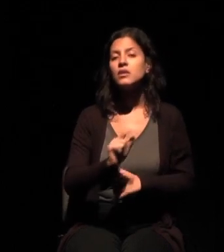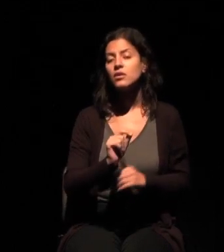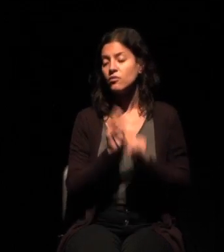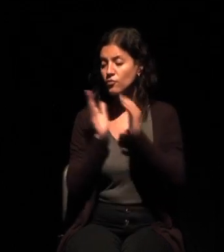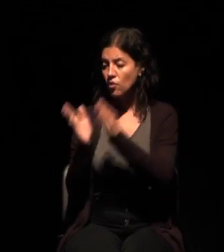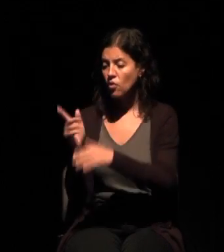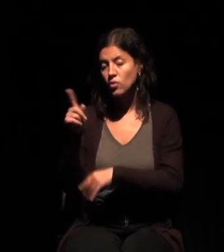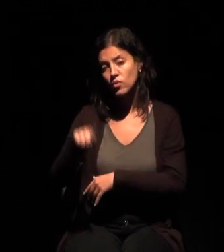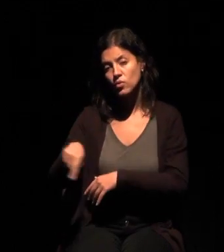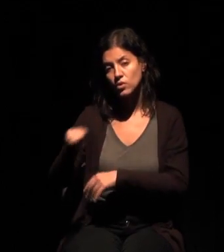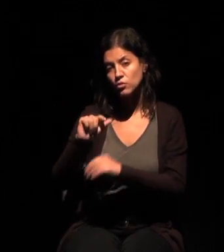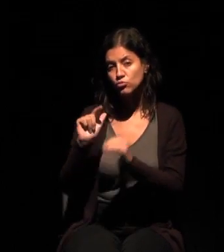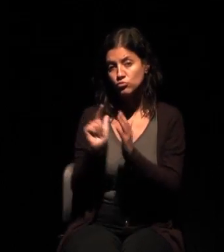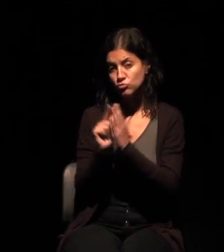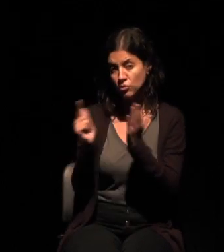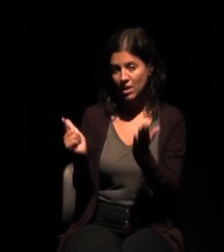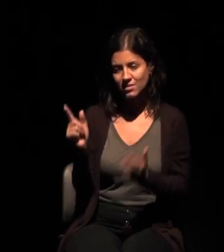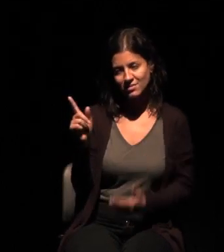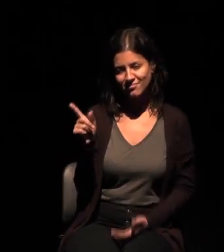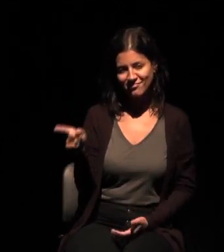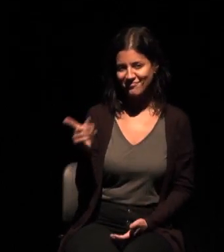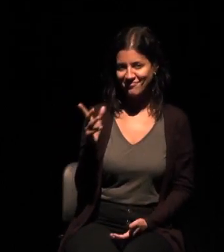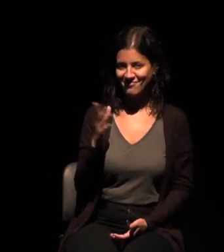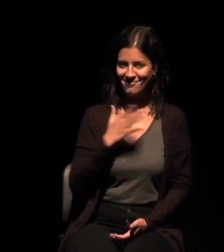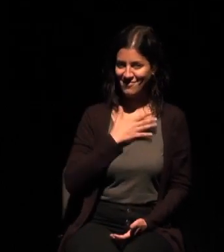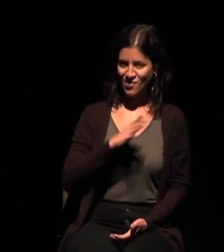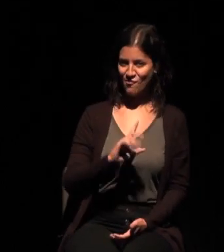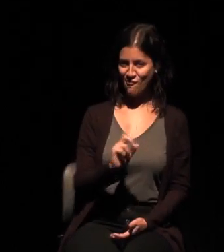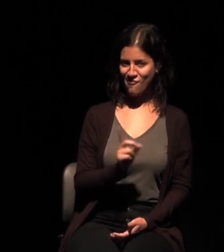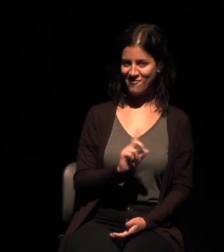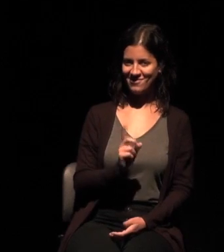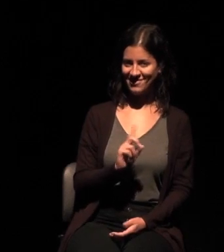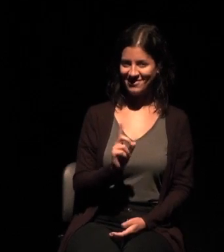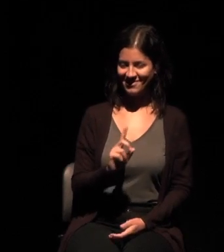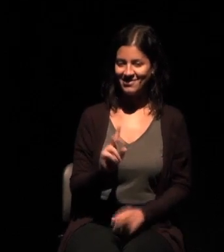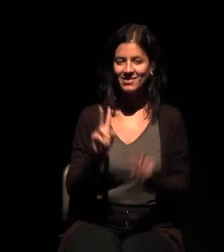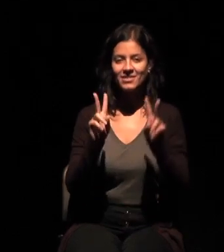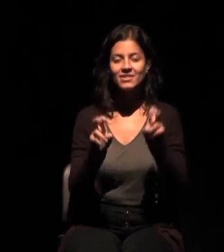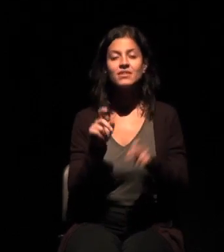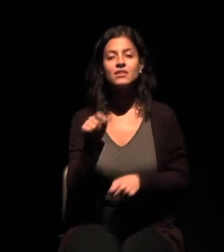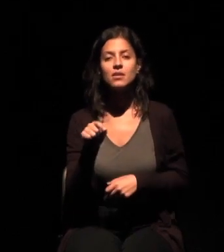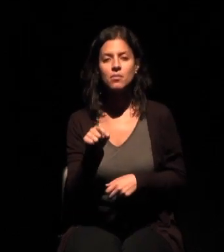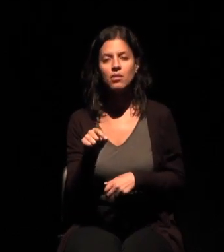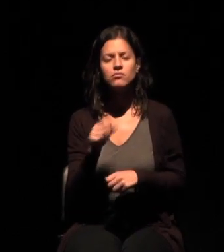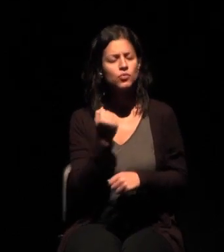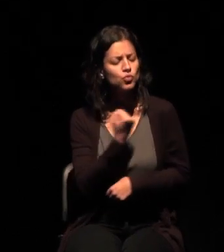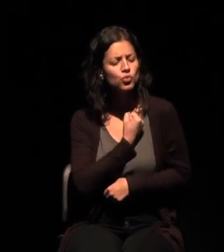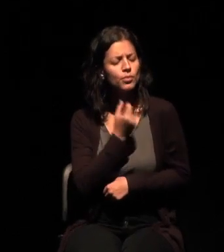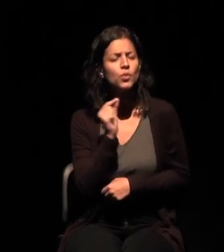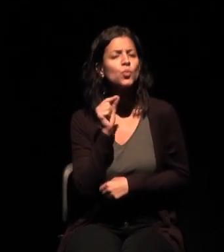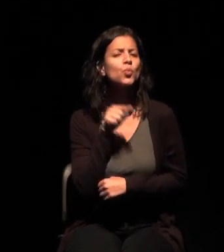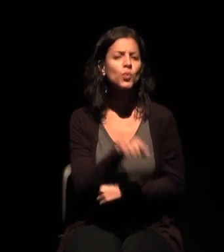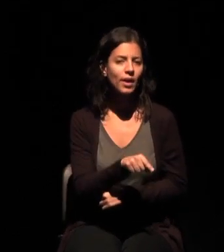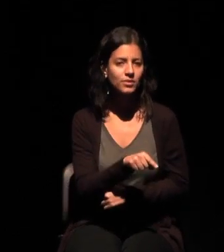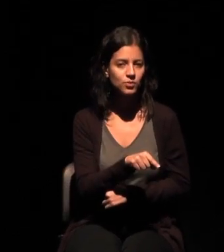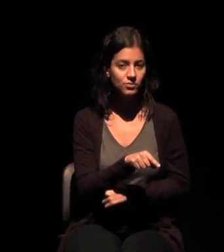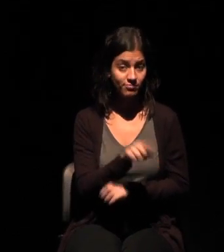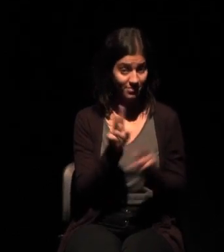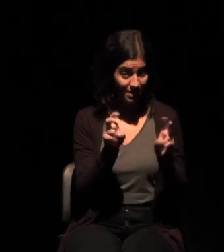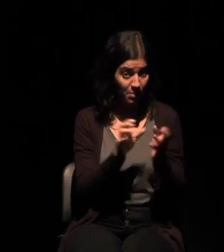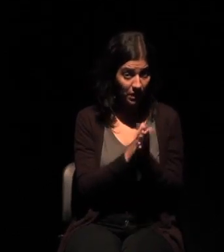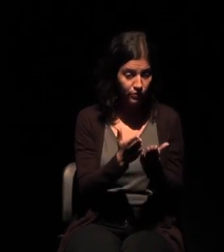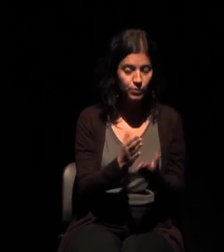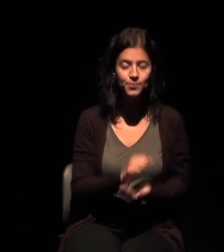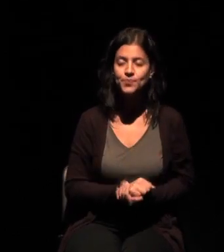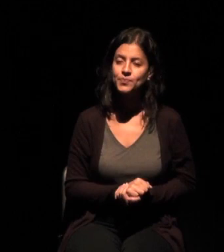jovens não gostaram de dizer o que é este número porque os